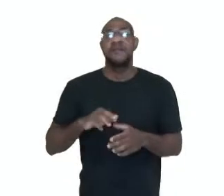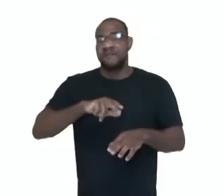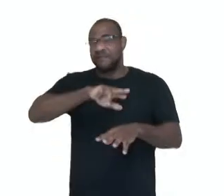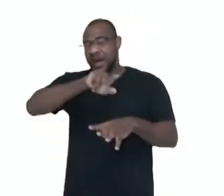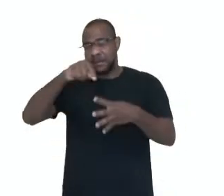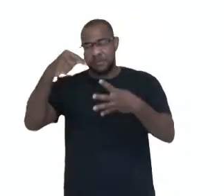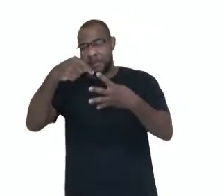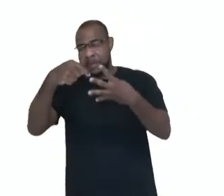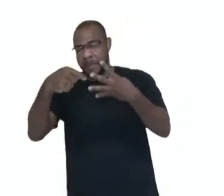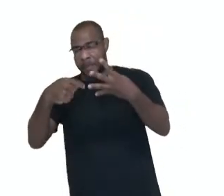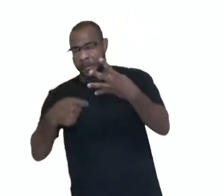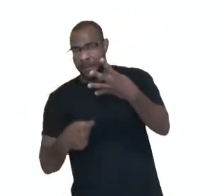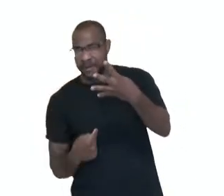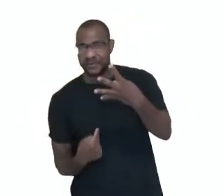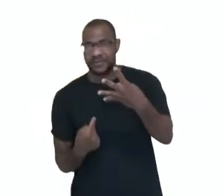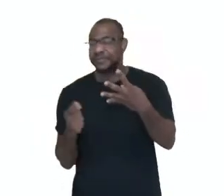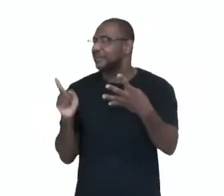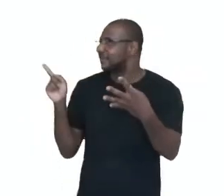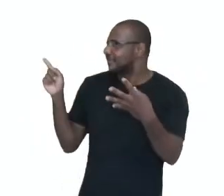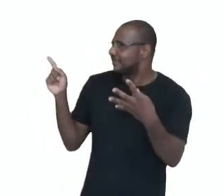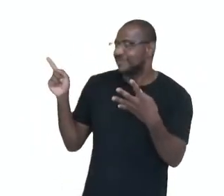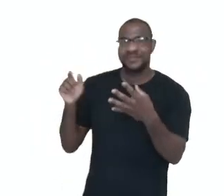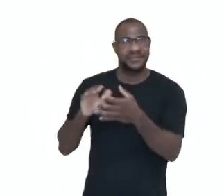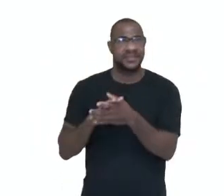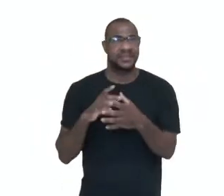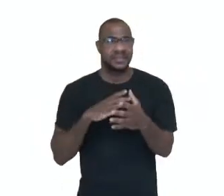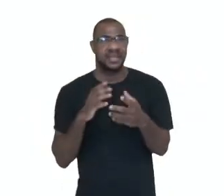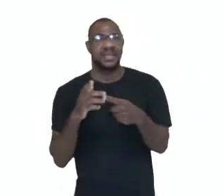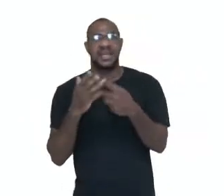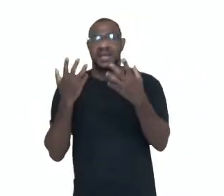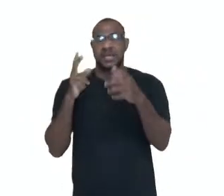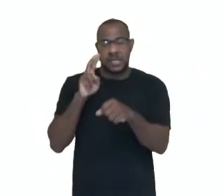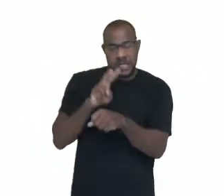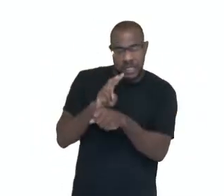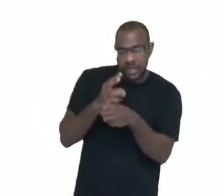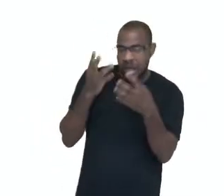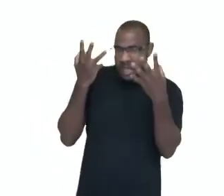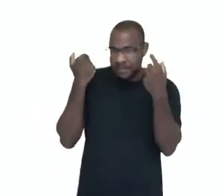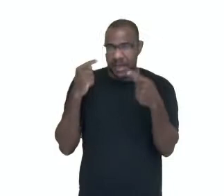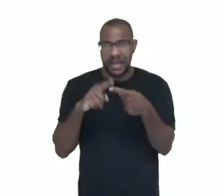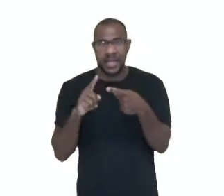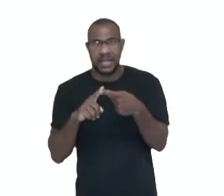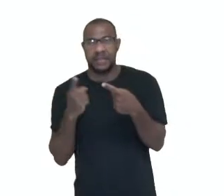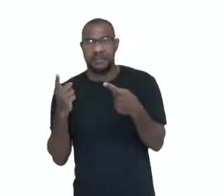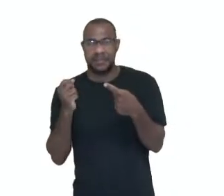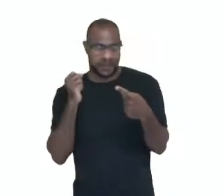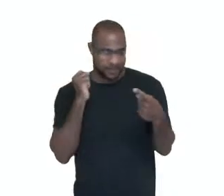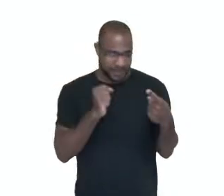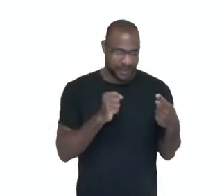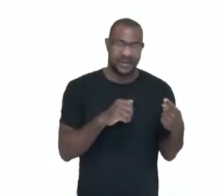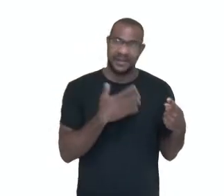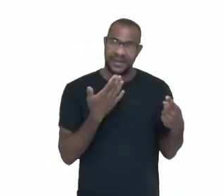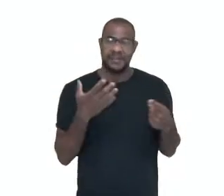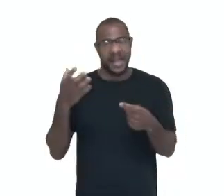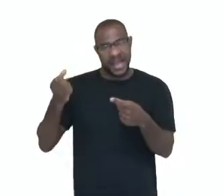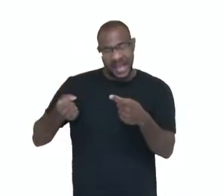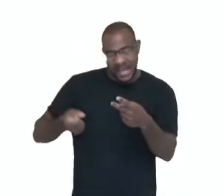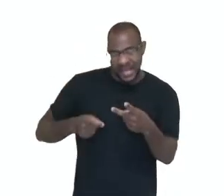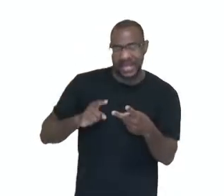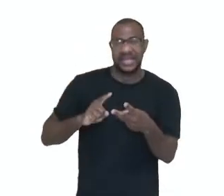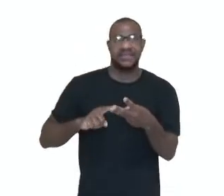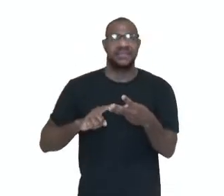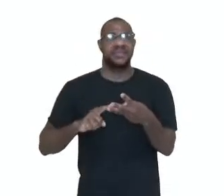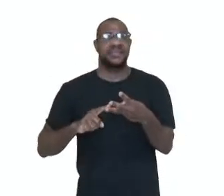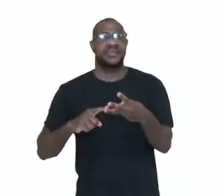tipos. Então, olhando aqui, nós percebemos criação de animais para abate, para leite,